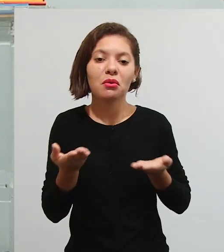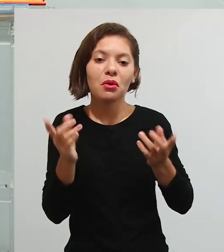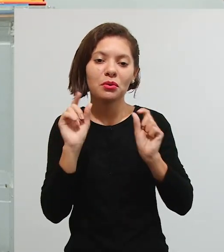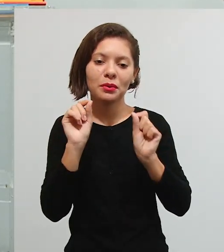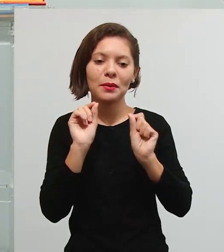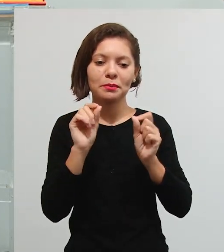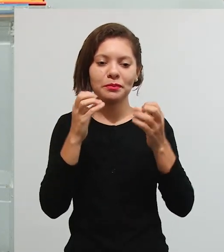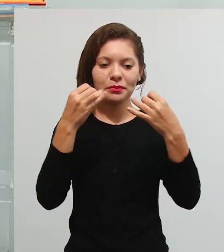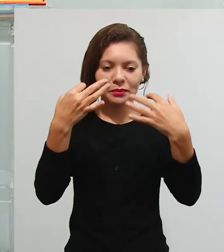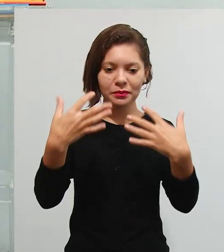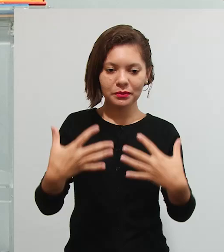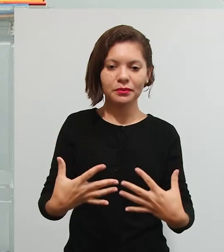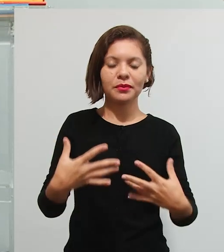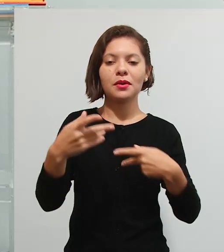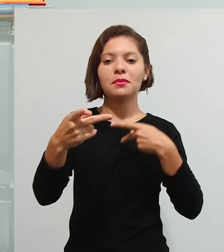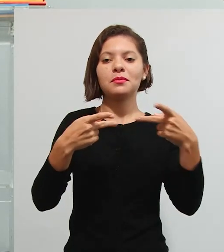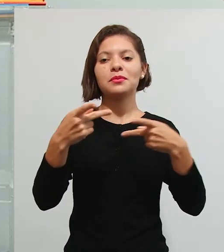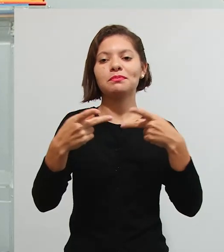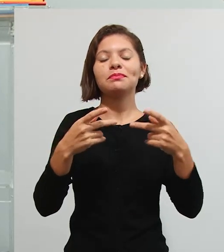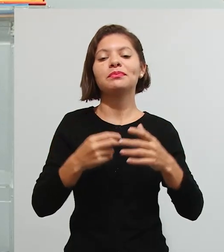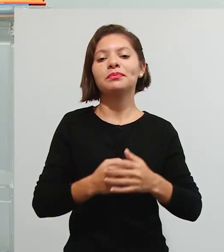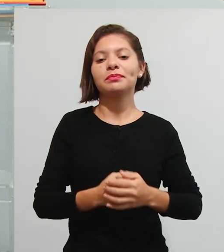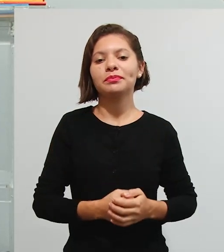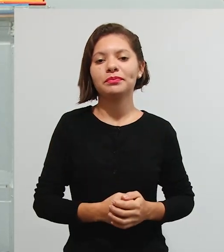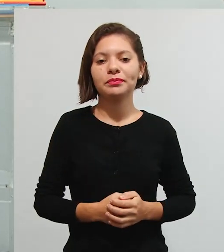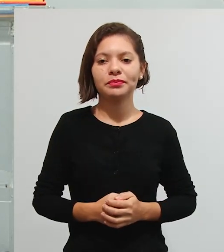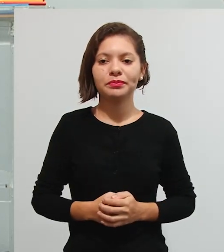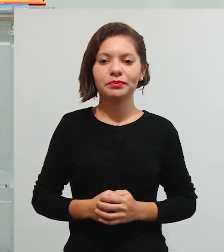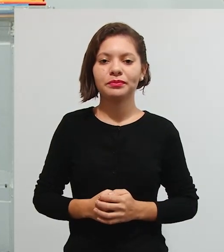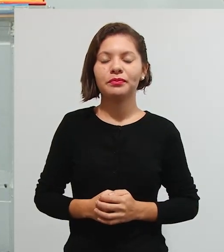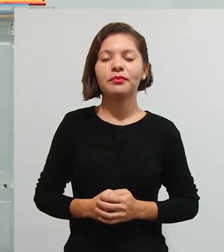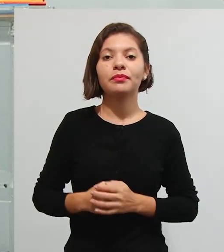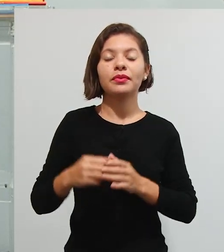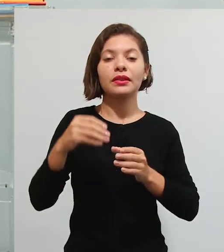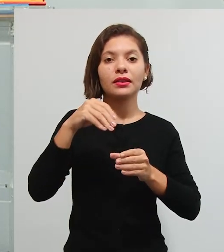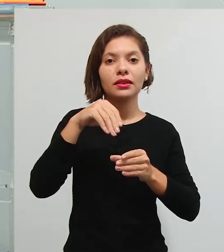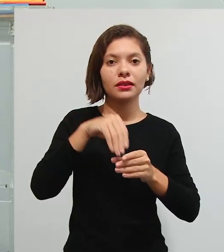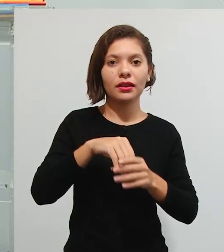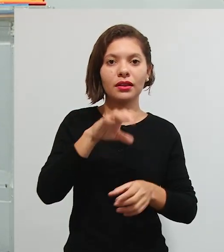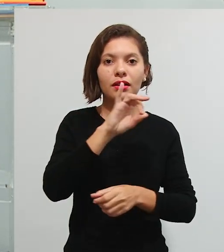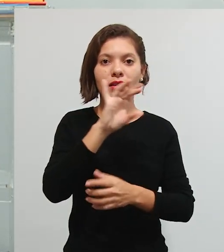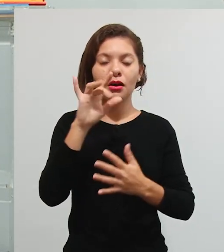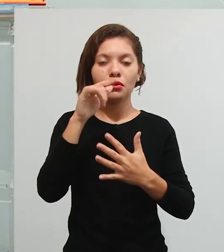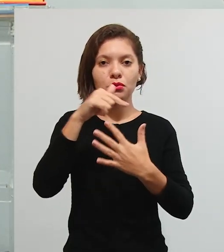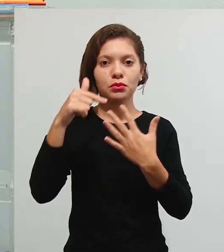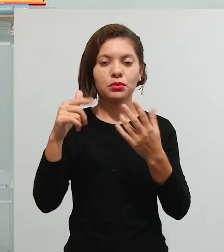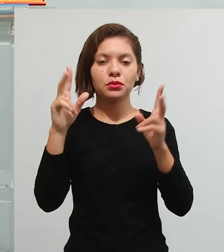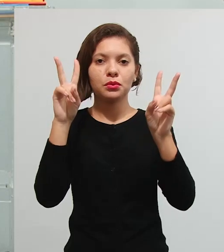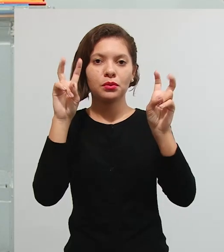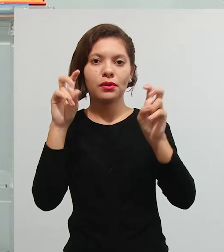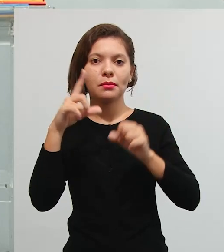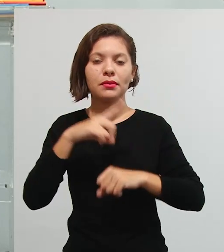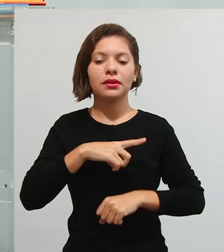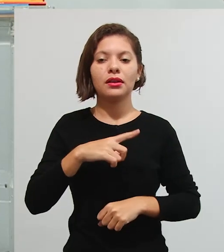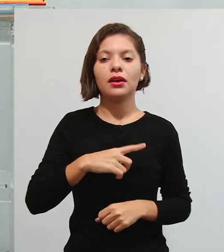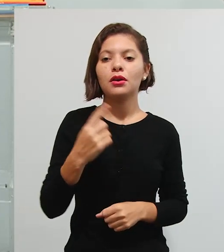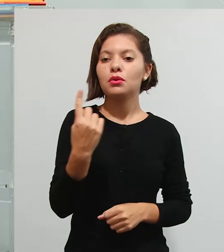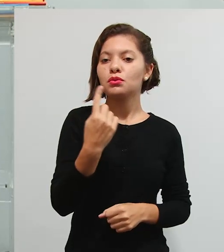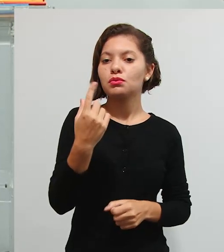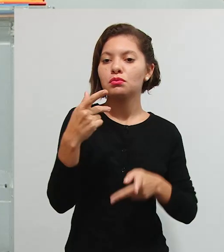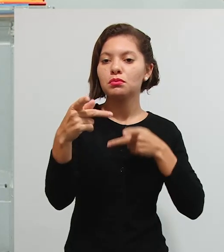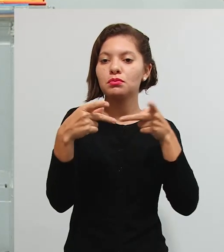do ser em constante inacabamento, você deve ser uma eterna criança de 5 anos, de